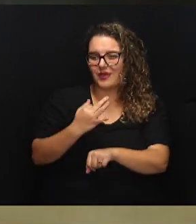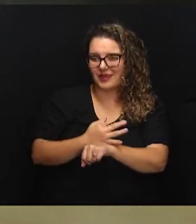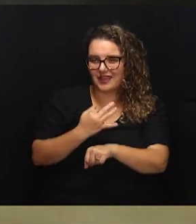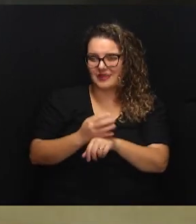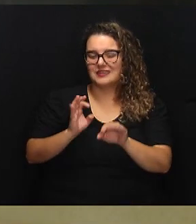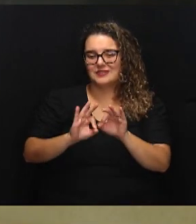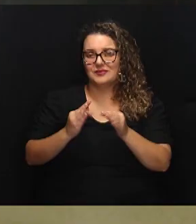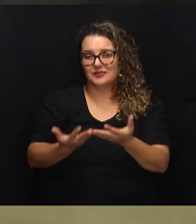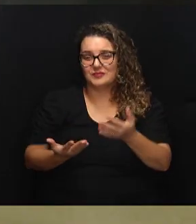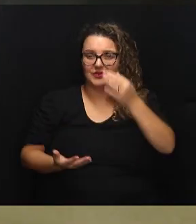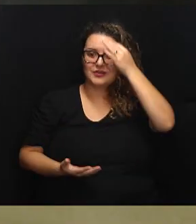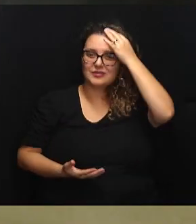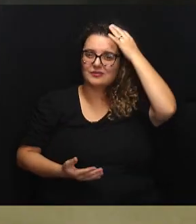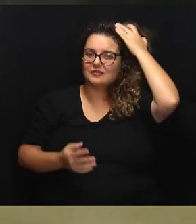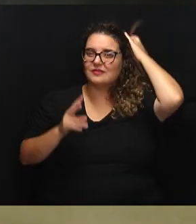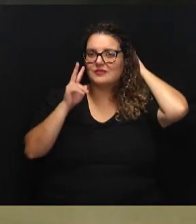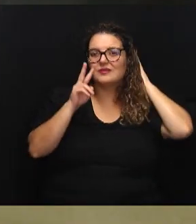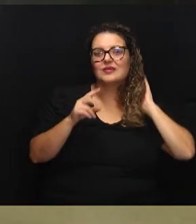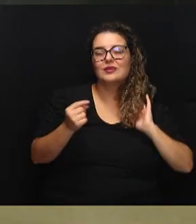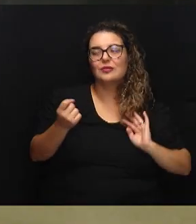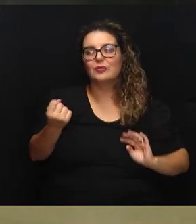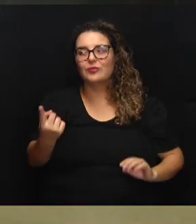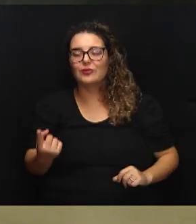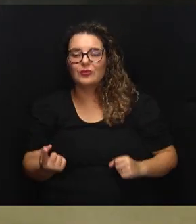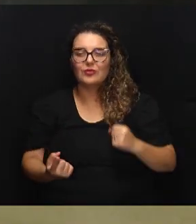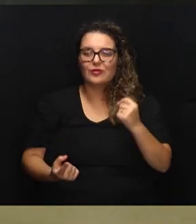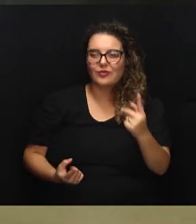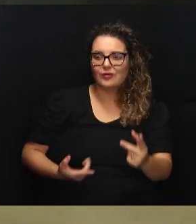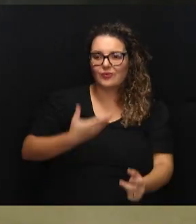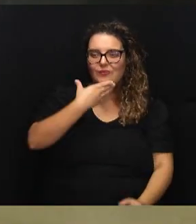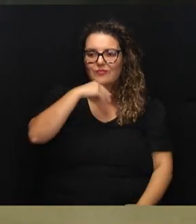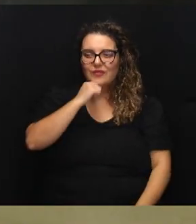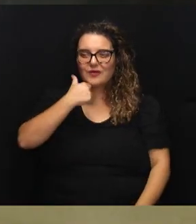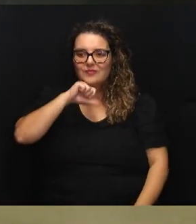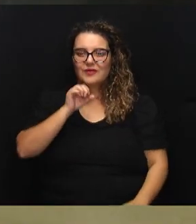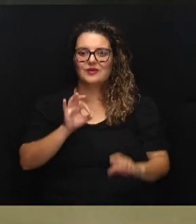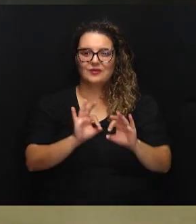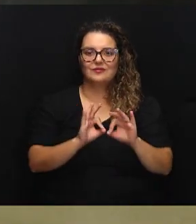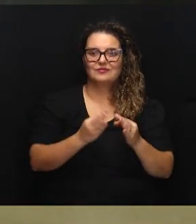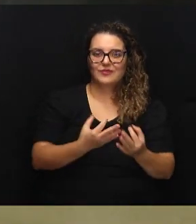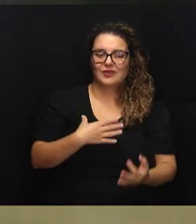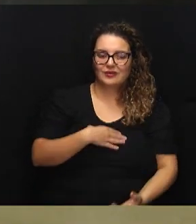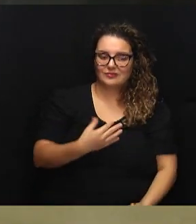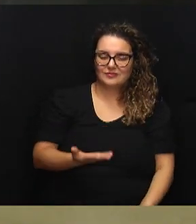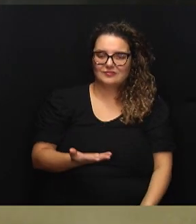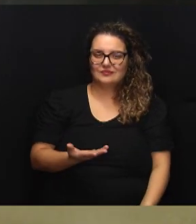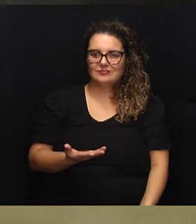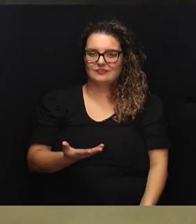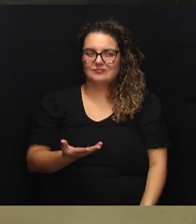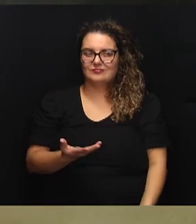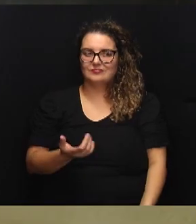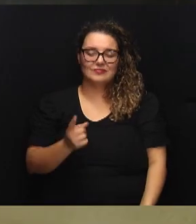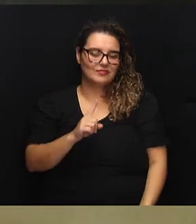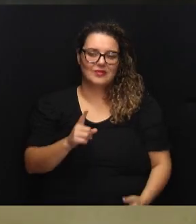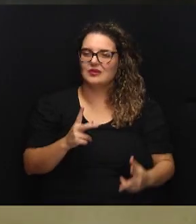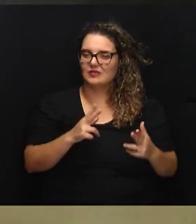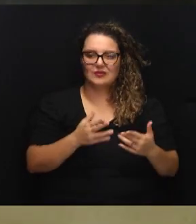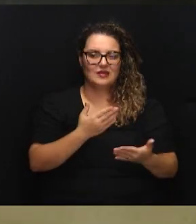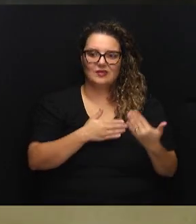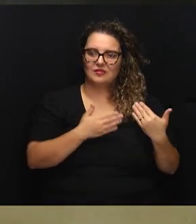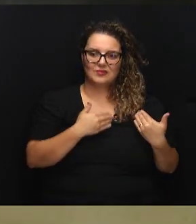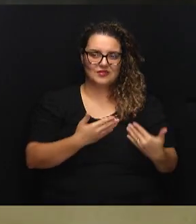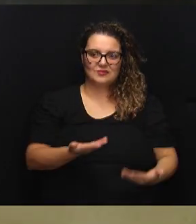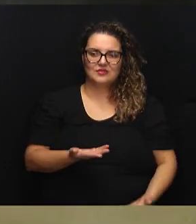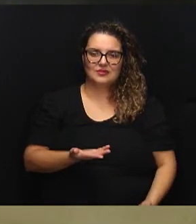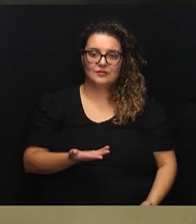Por mais que a gente veja um ou outro ali, pai com o filho, mas a gente percebe que não é mais como era antigamente, né.